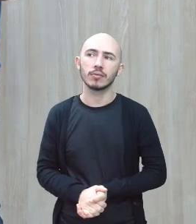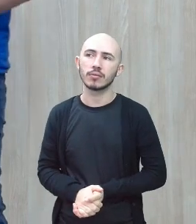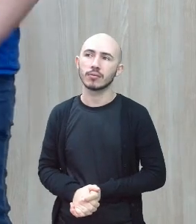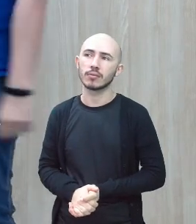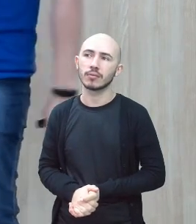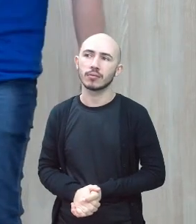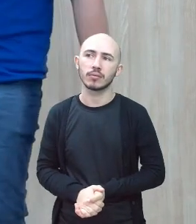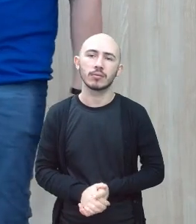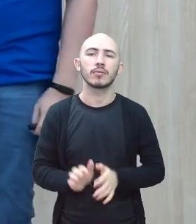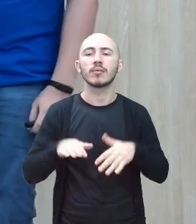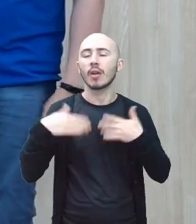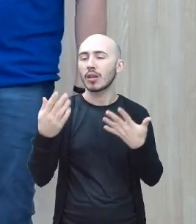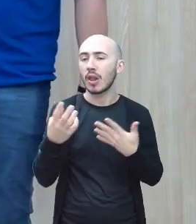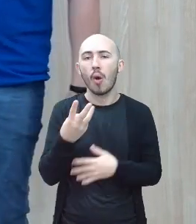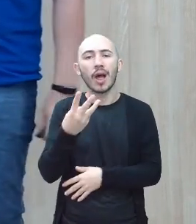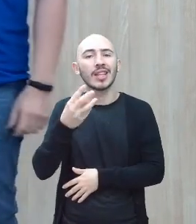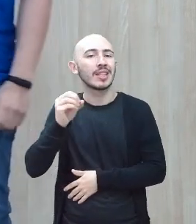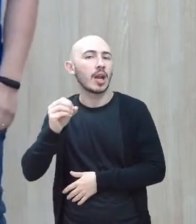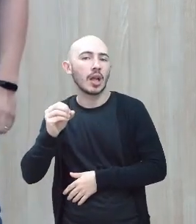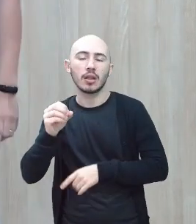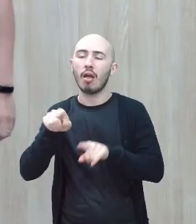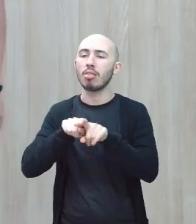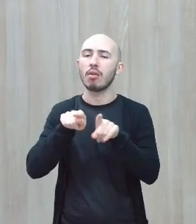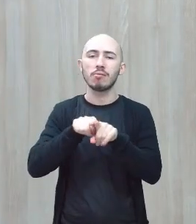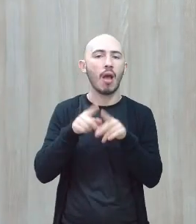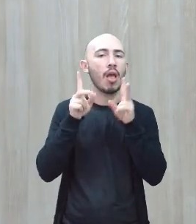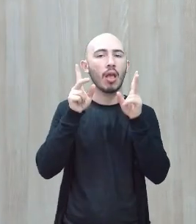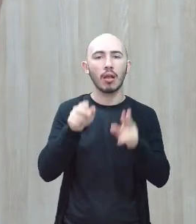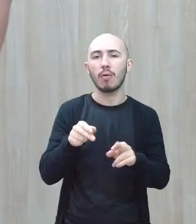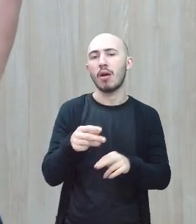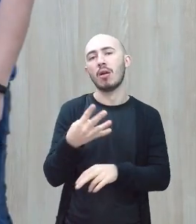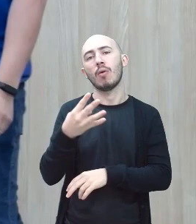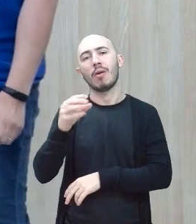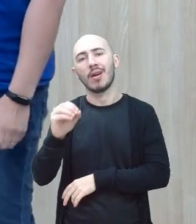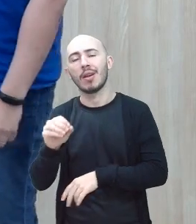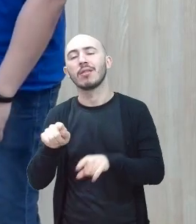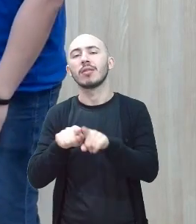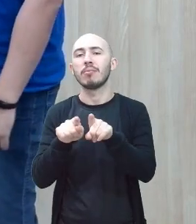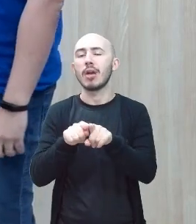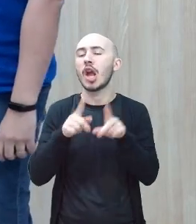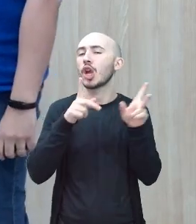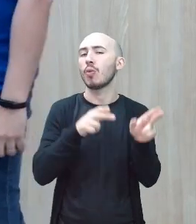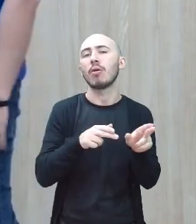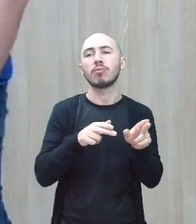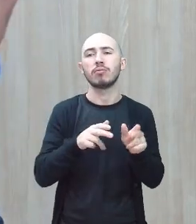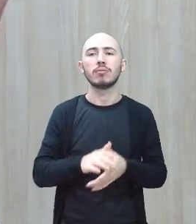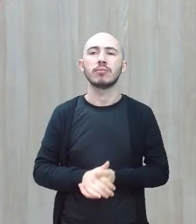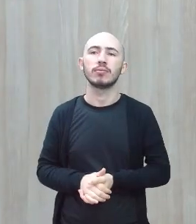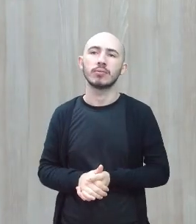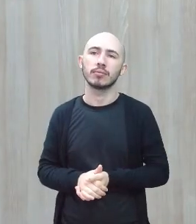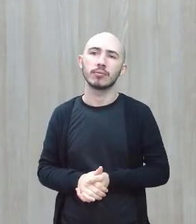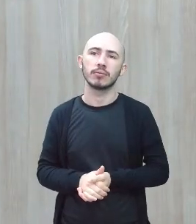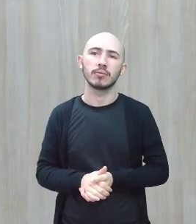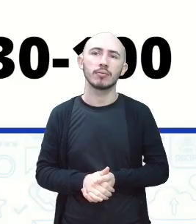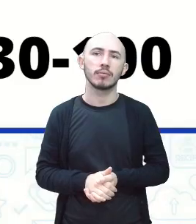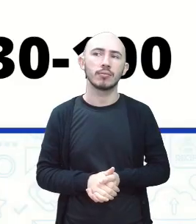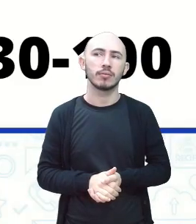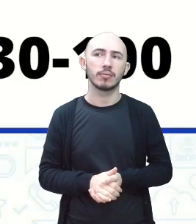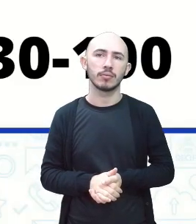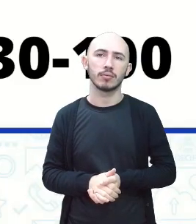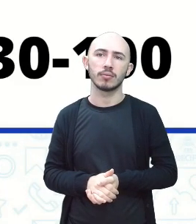e depois no 30, e no 40, e por aí em diante, tá certo? Como é que é o 30?